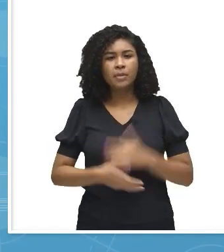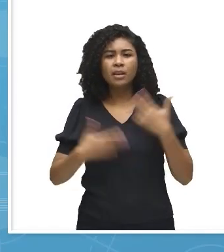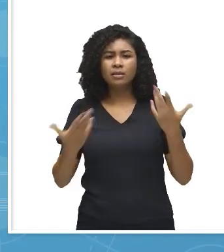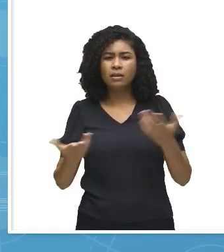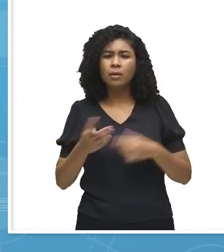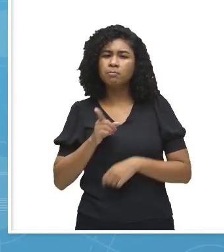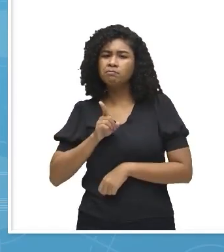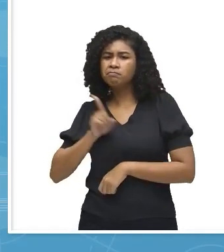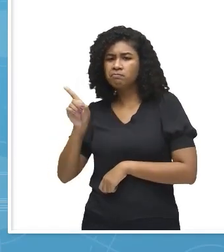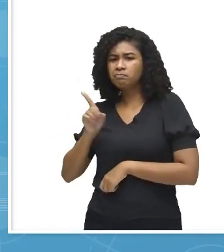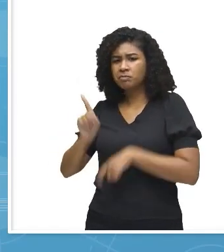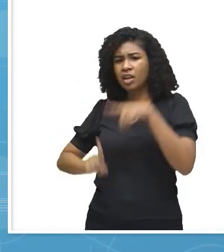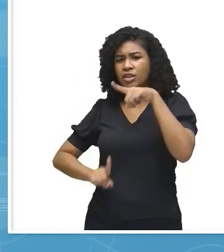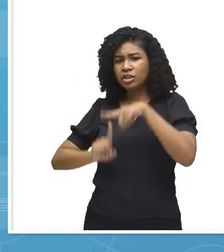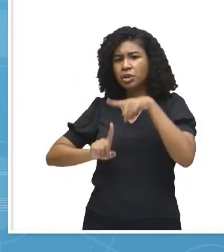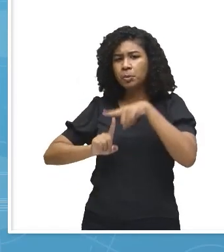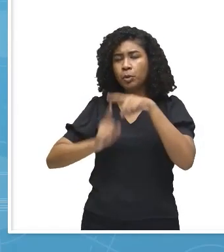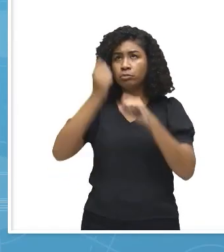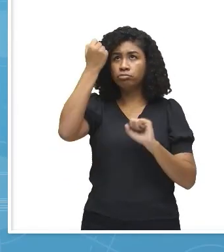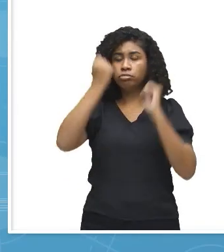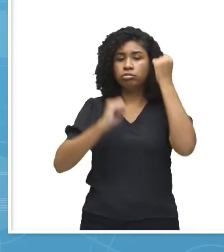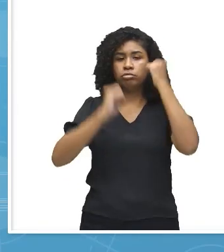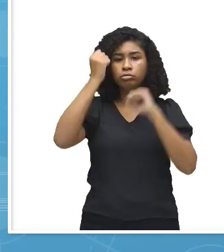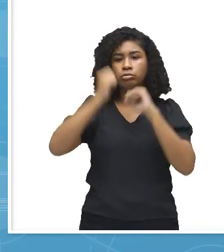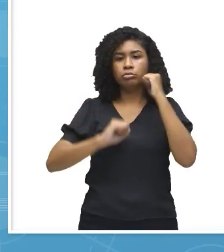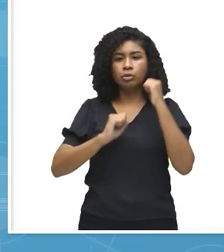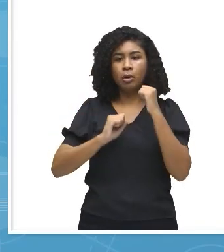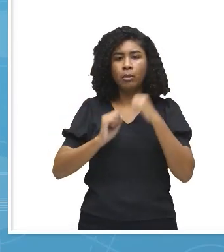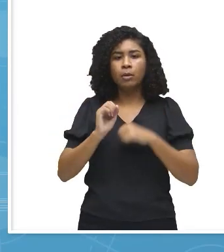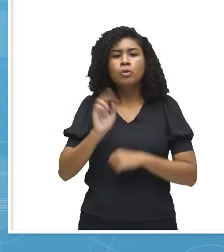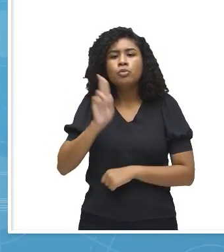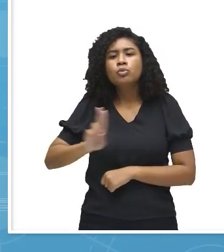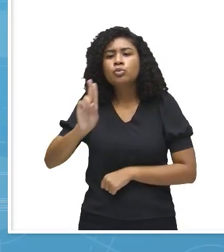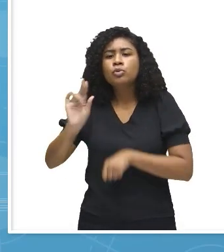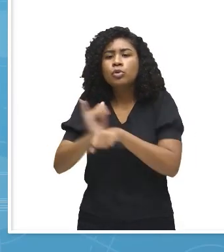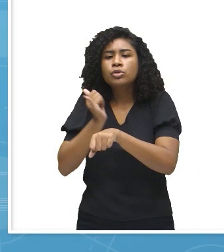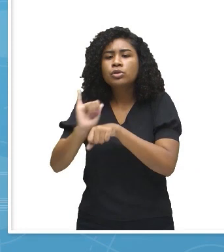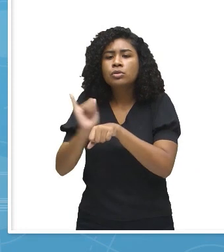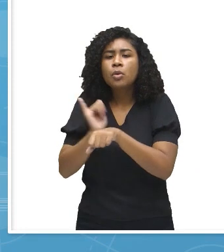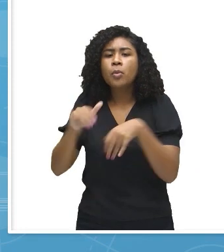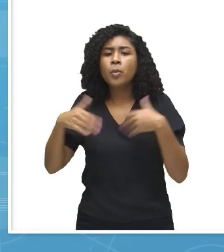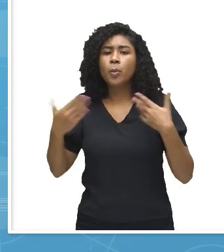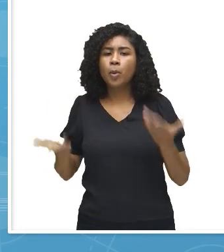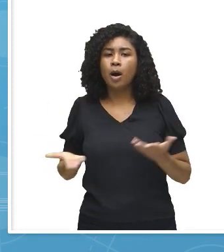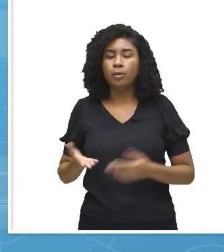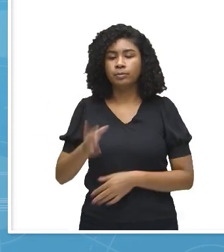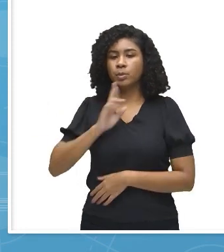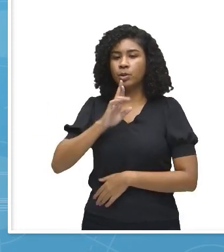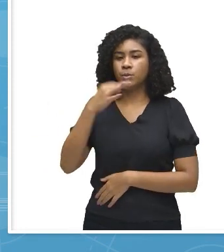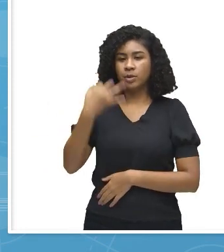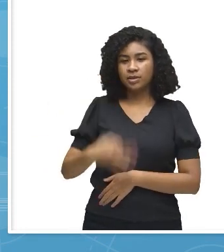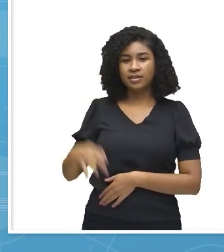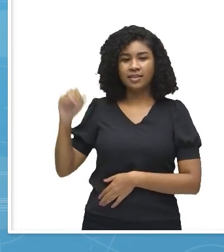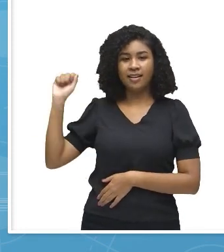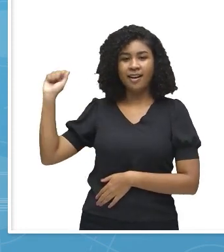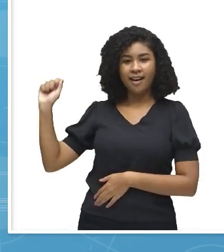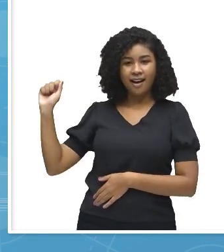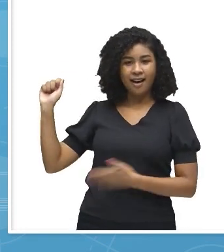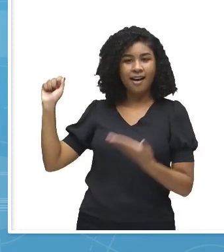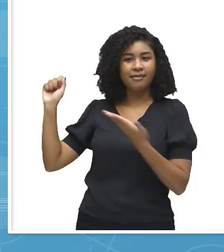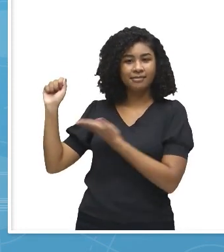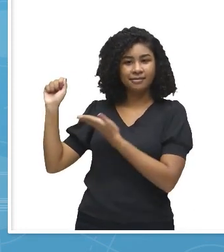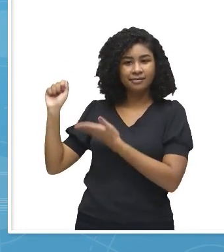de desenvolvimento industrial foi baseado em quê? Né? Então, nós temos aí a alternativa correta. Letra A,